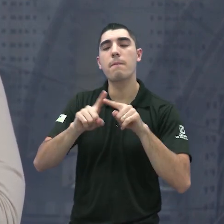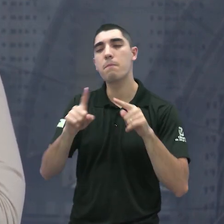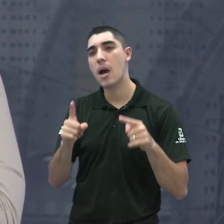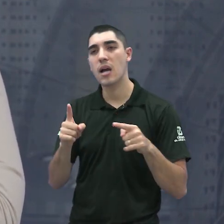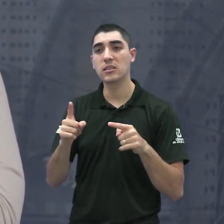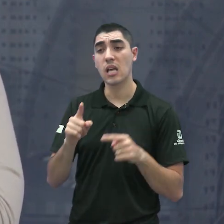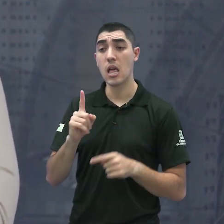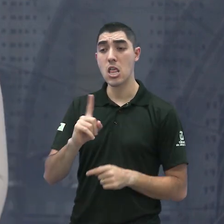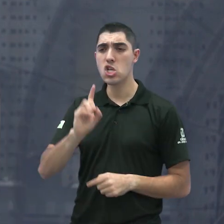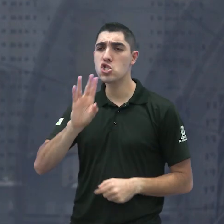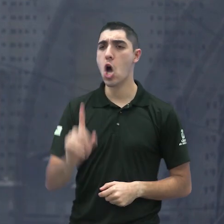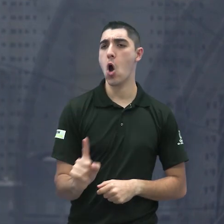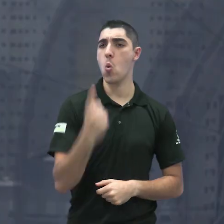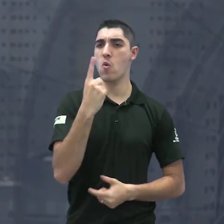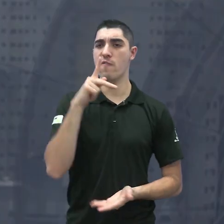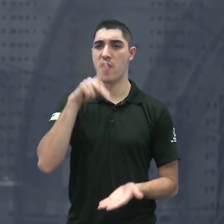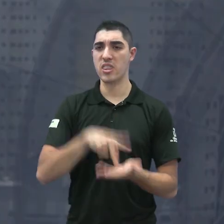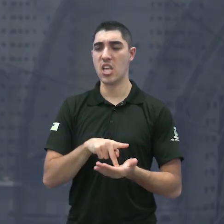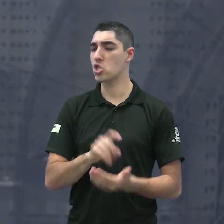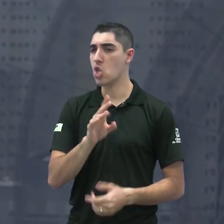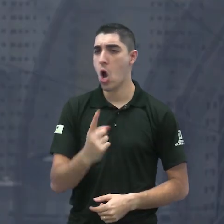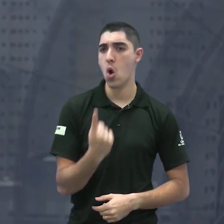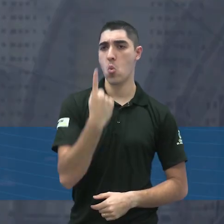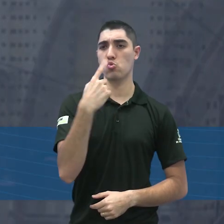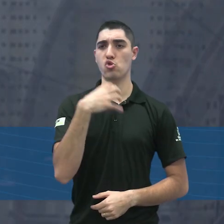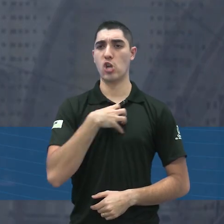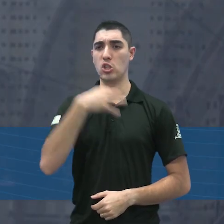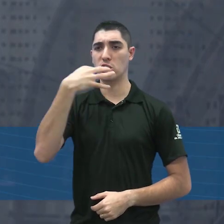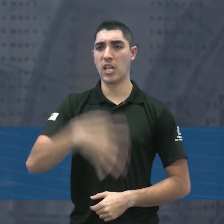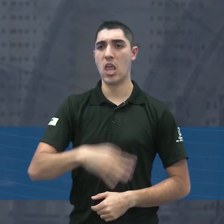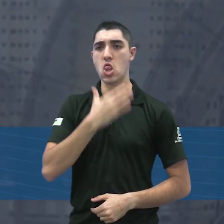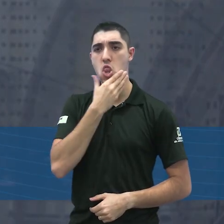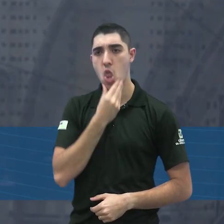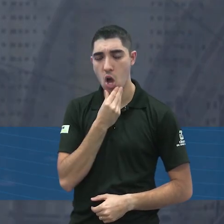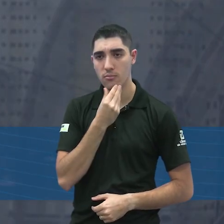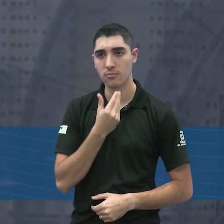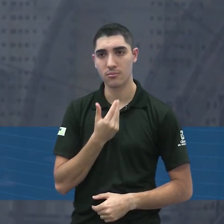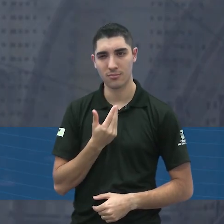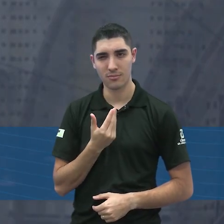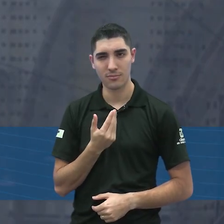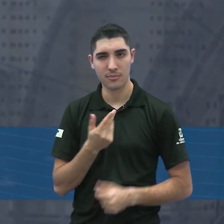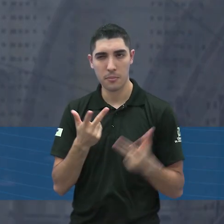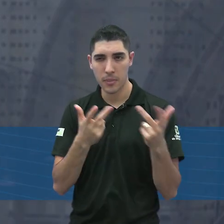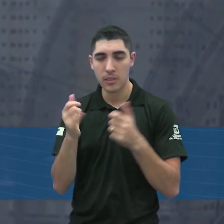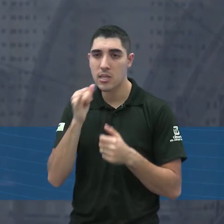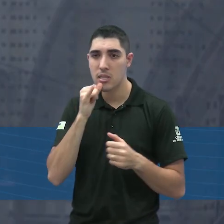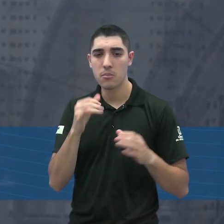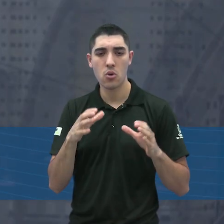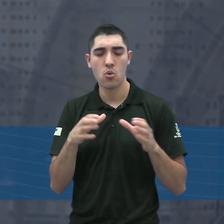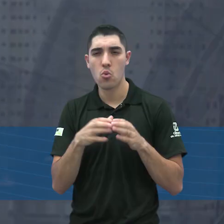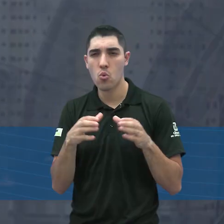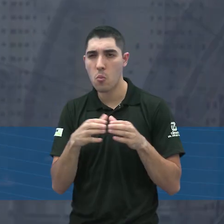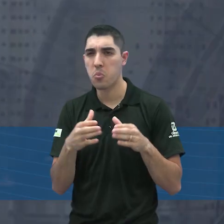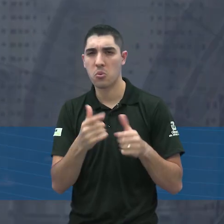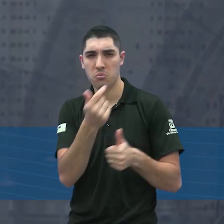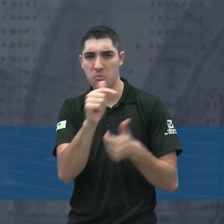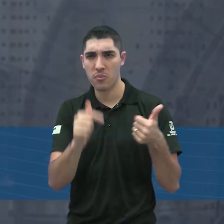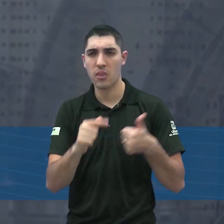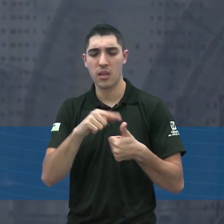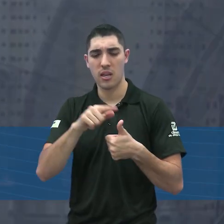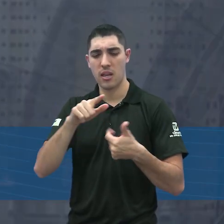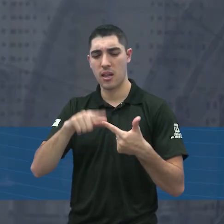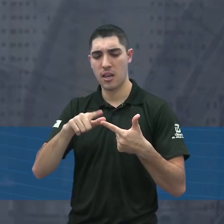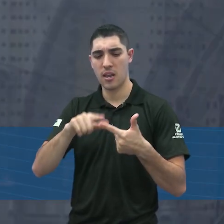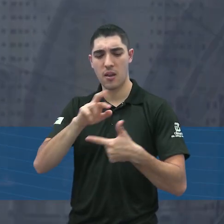expressão de essa é a verdade, né? Esse é o jeito certo de ser homem. Né? Então a gente pega aí movimentos como os Red